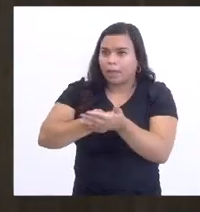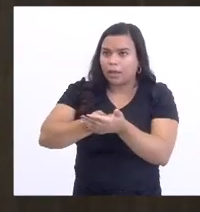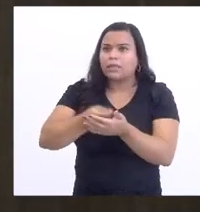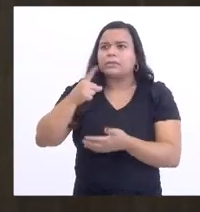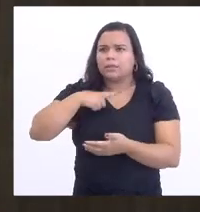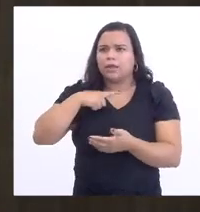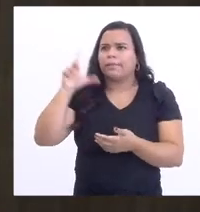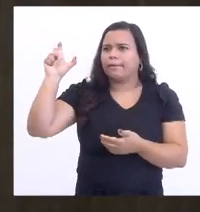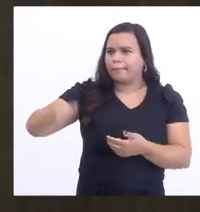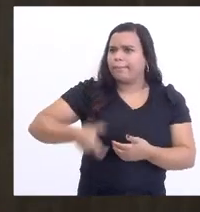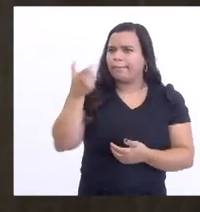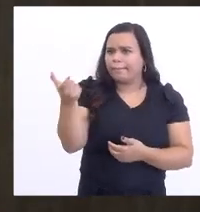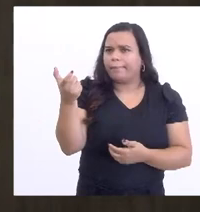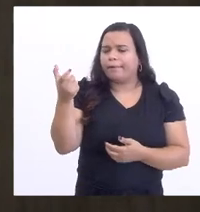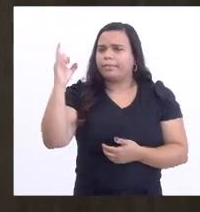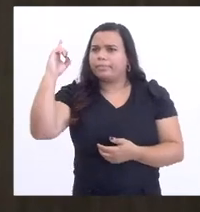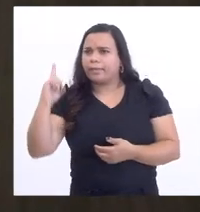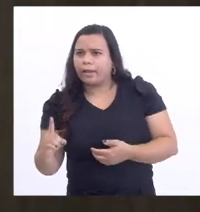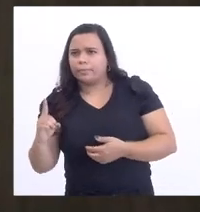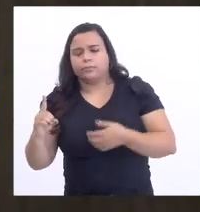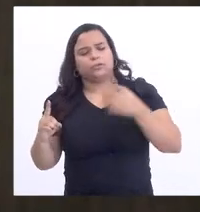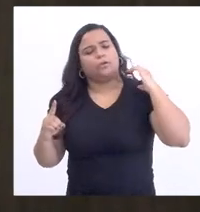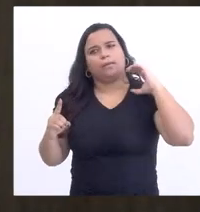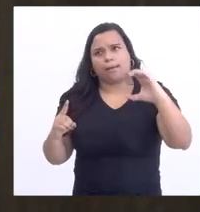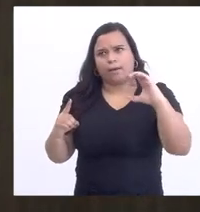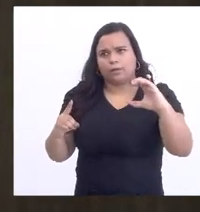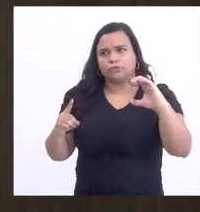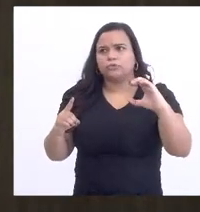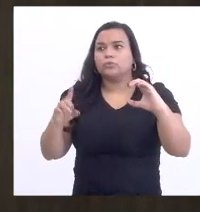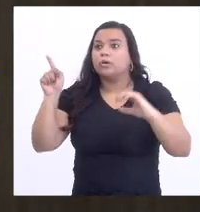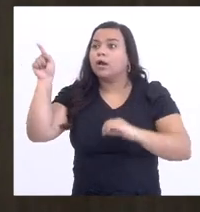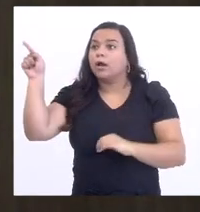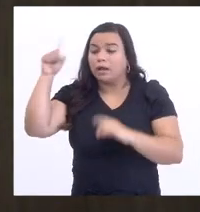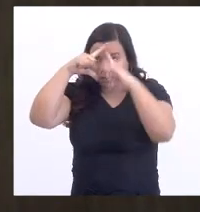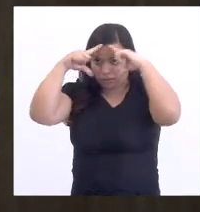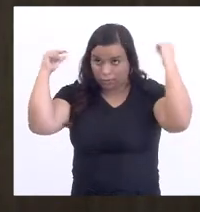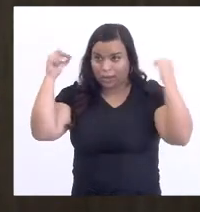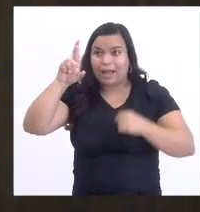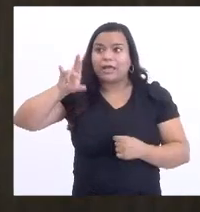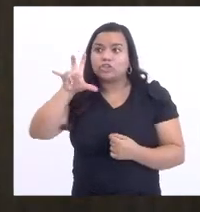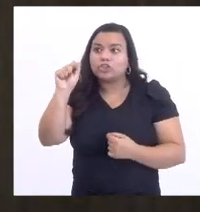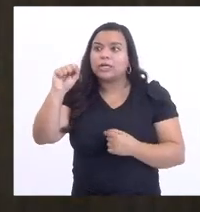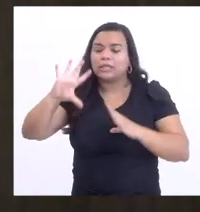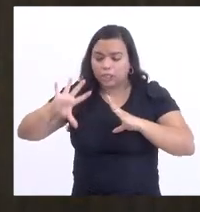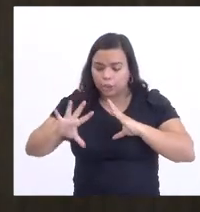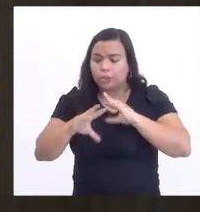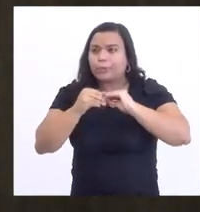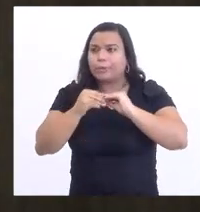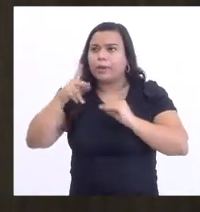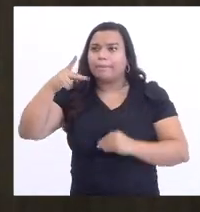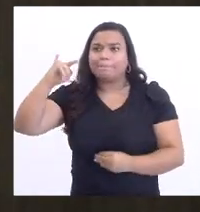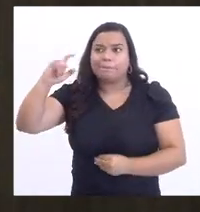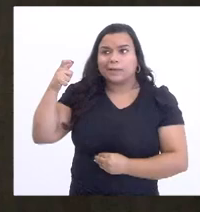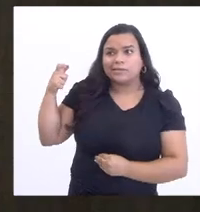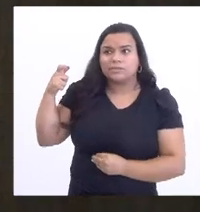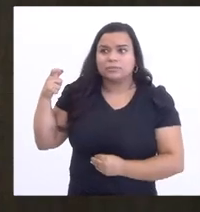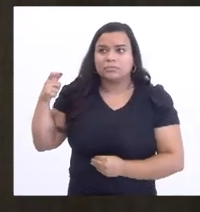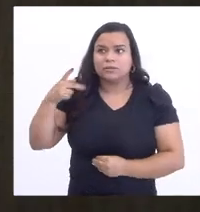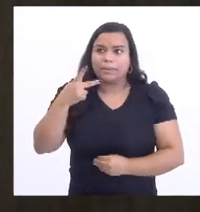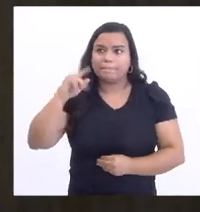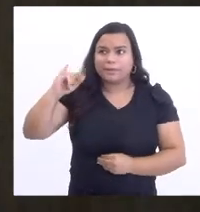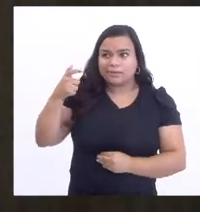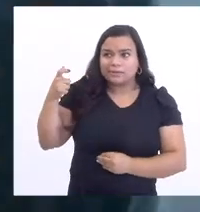E a deputada enfermeira Rejane incluiu o PIX. Então, eu queria pedir à CCJ que incorporasse... Isso,